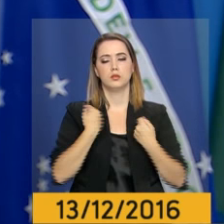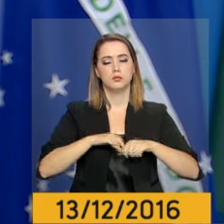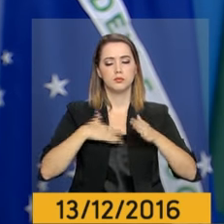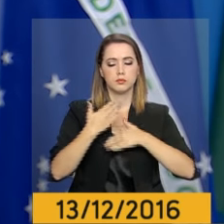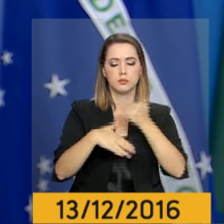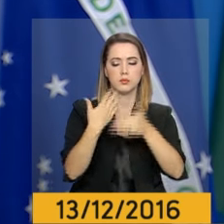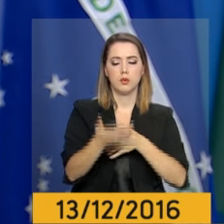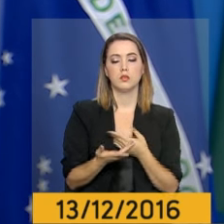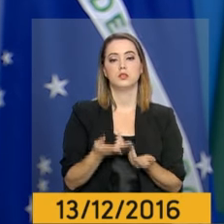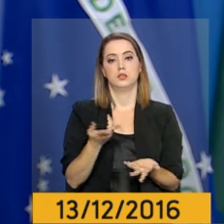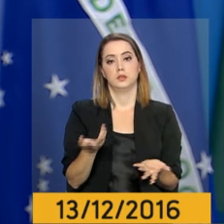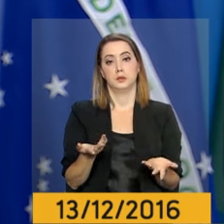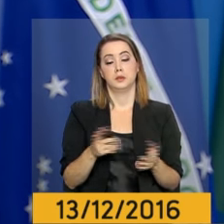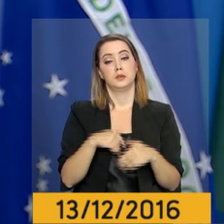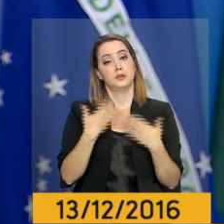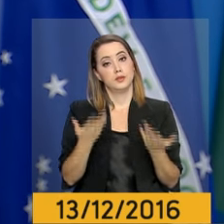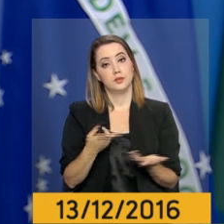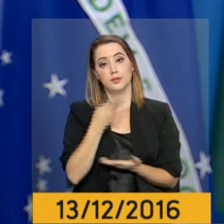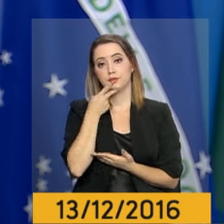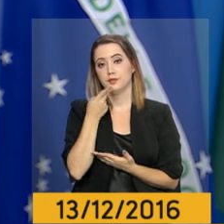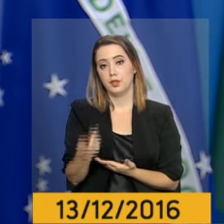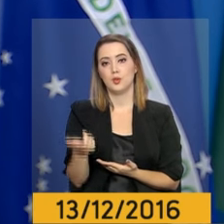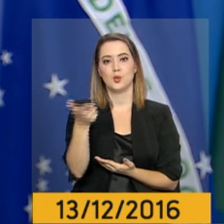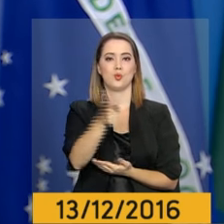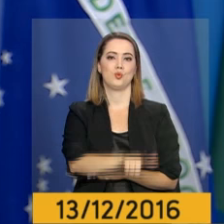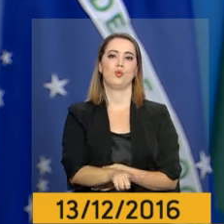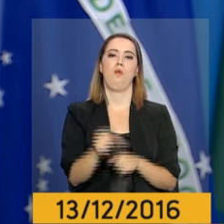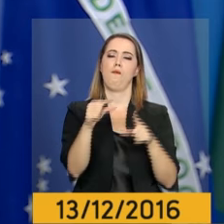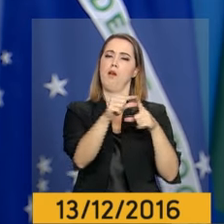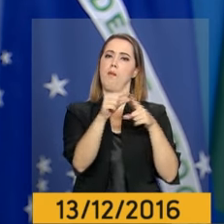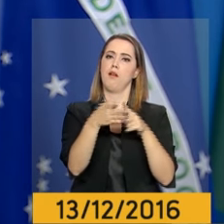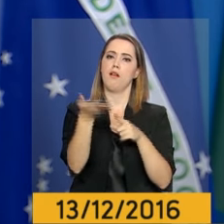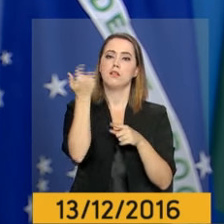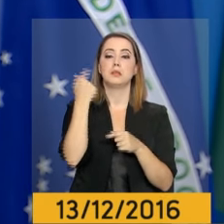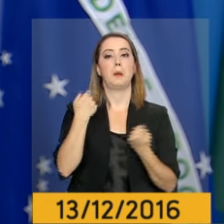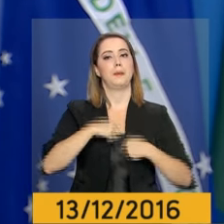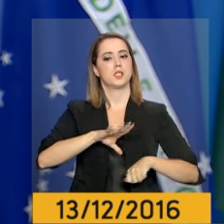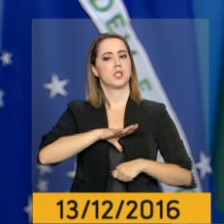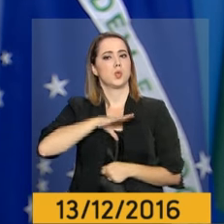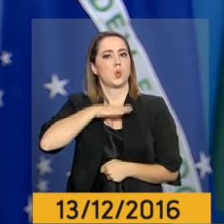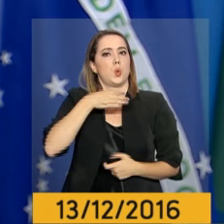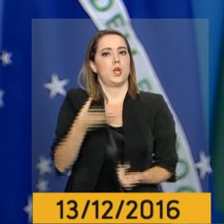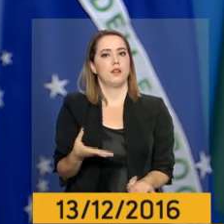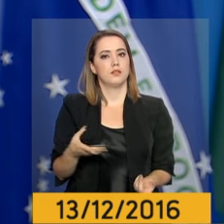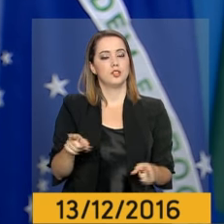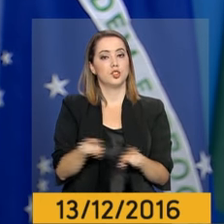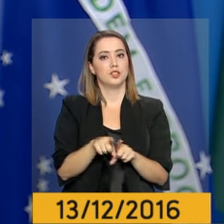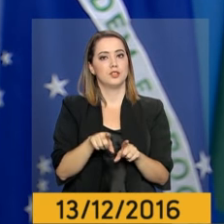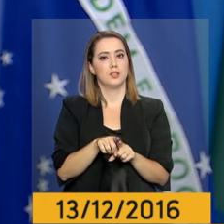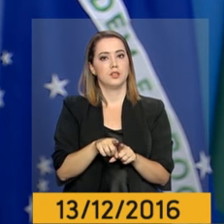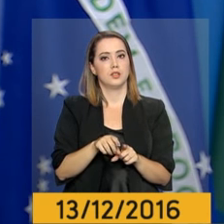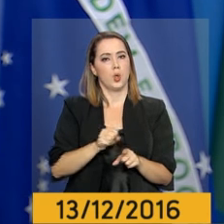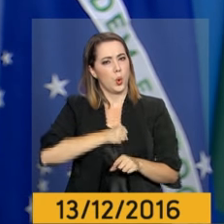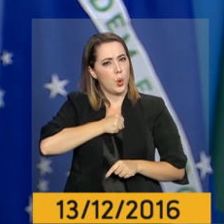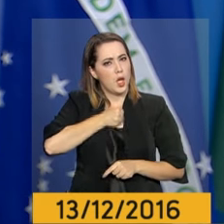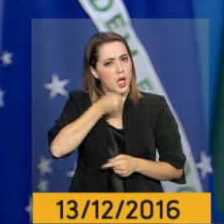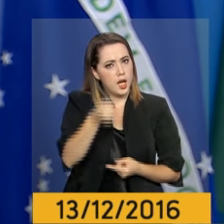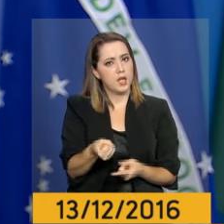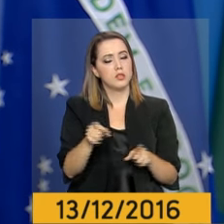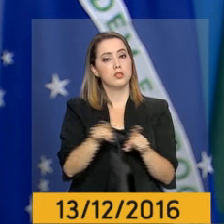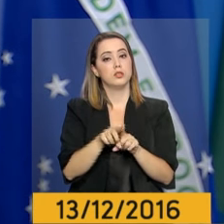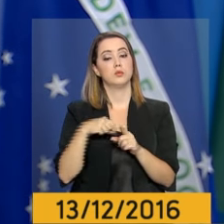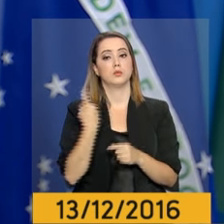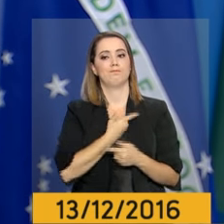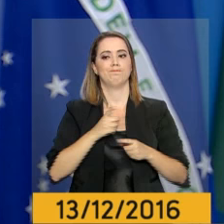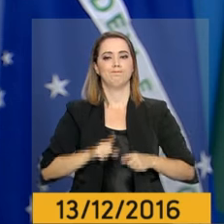isso, volto a dizer a vocês, a palavra, é a mesma palavra que eu usei lá atrás, é preciso coragem, porque convenhamos que nós estamos enfrentando